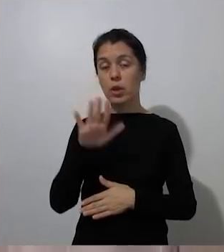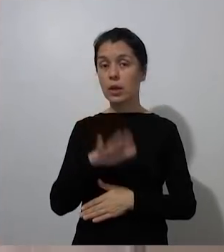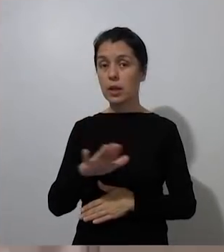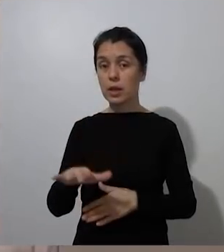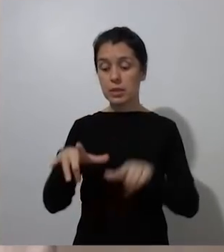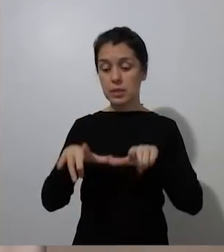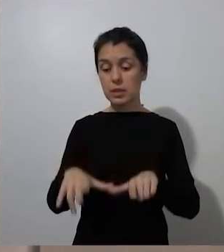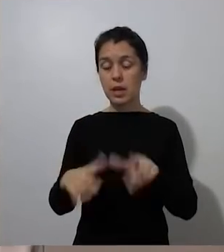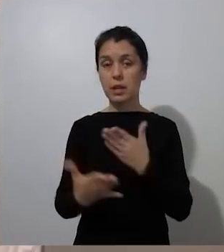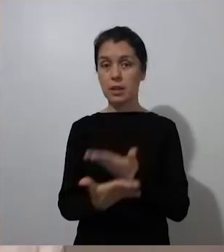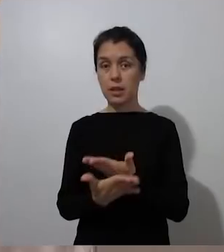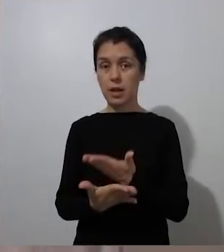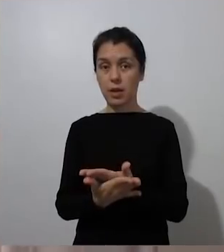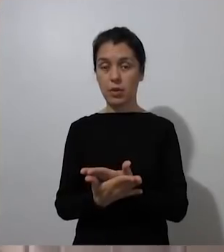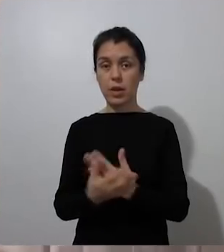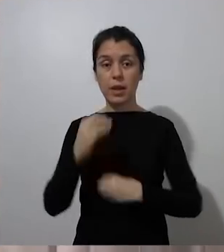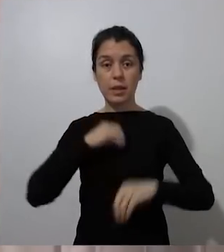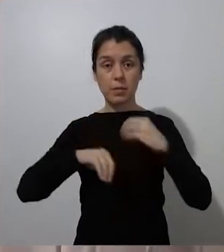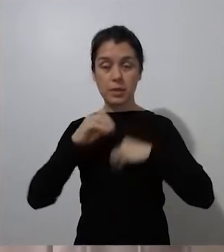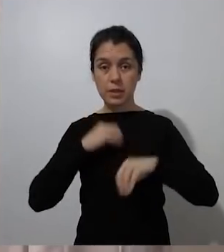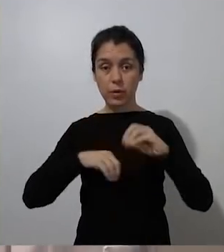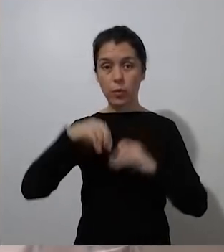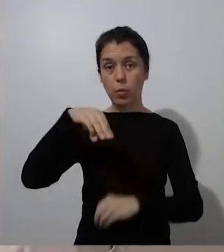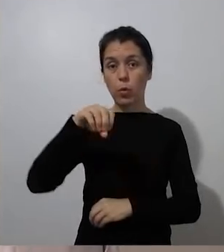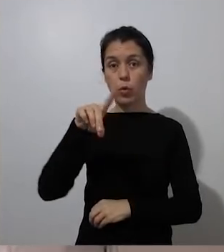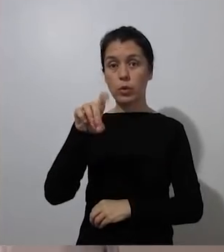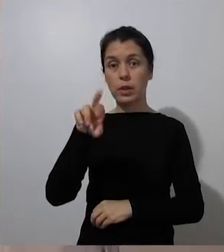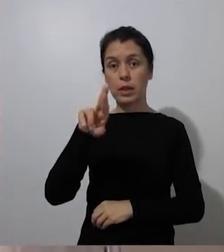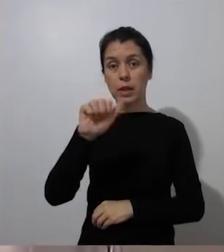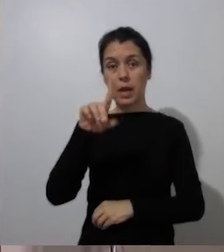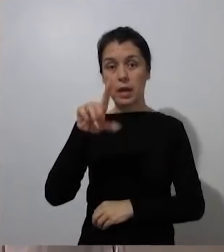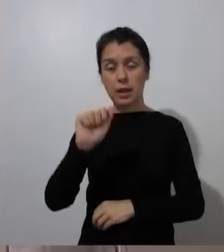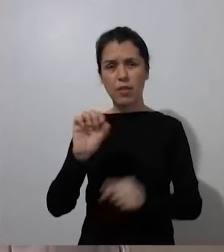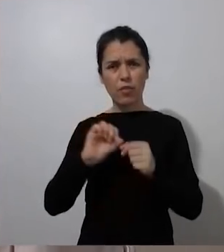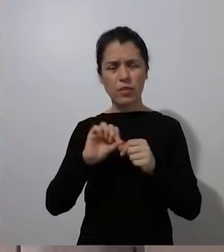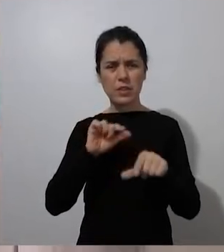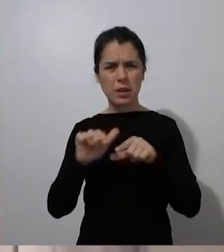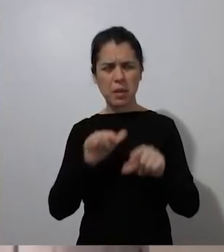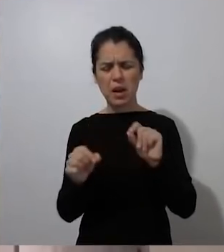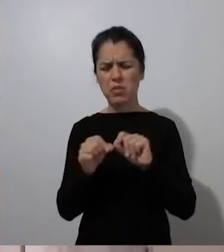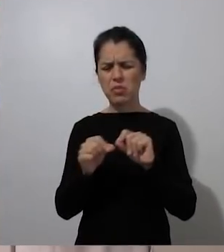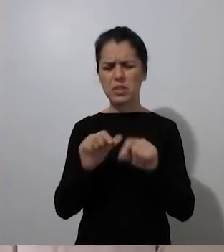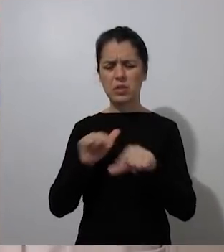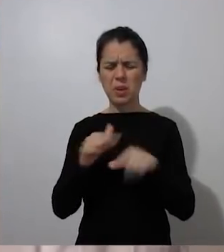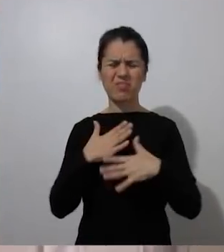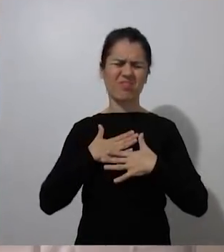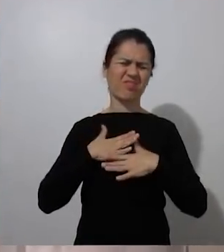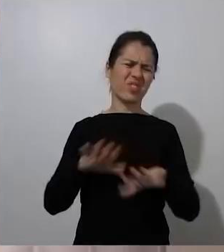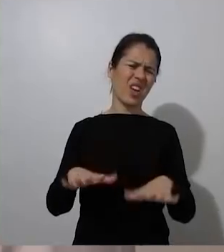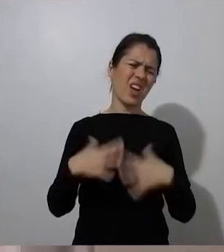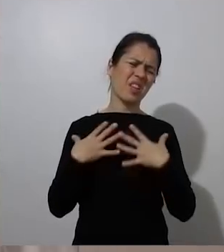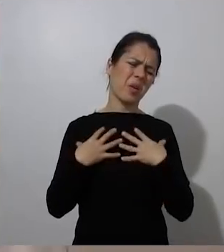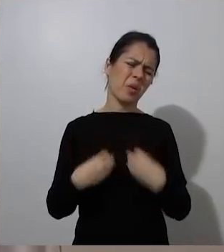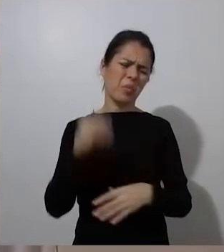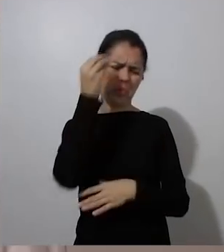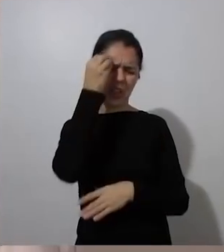uma criança, né, em sala de aula, com uma depressão moderada. Vamos fazer atividade? Vamos fazer o trabalho? Vamos sair? Eu não tenho vontade, não